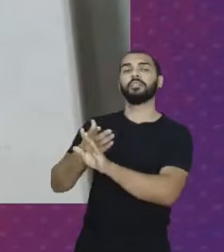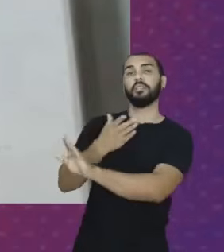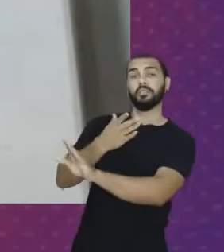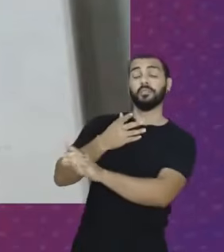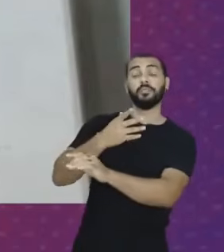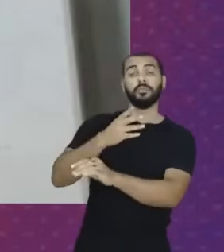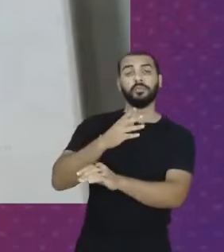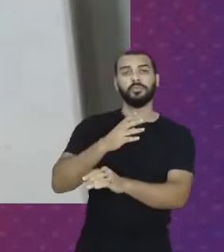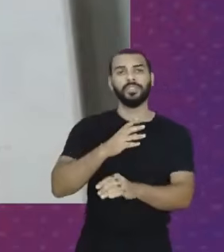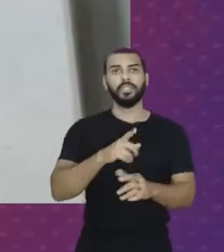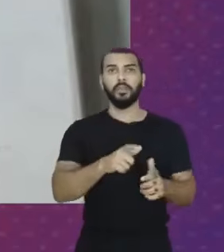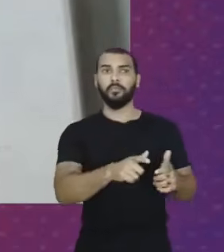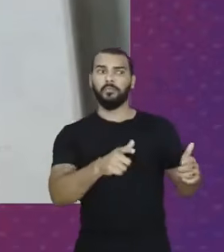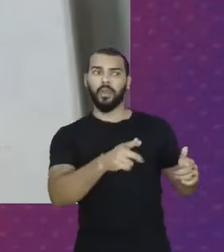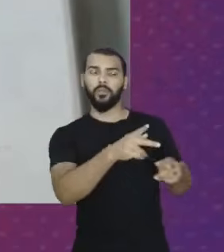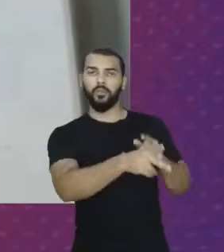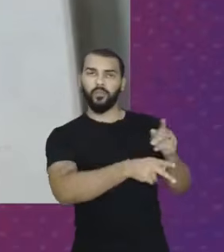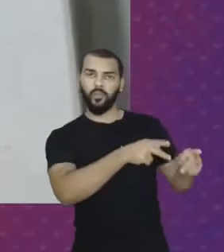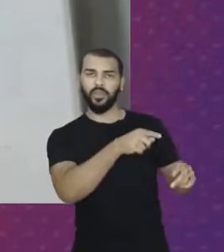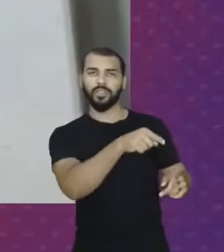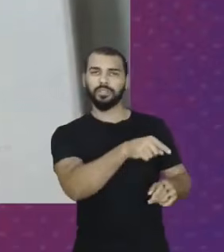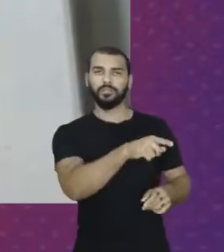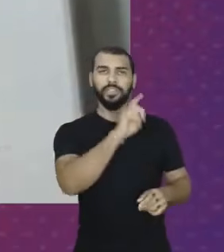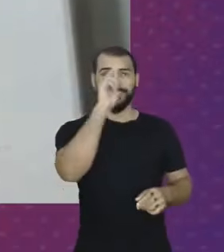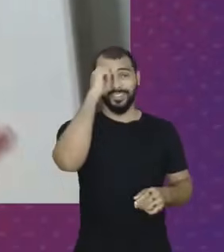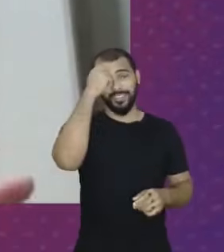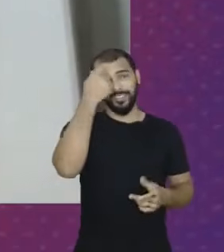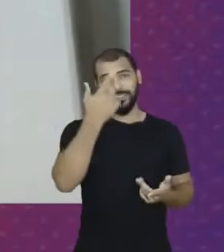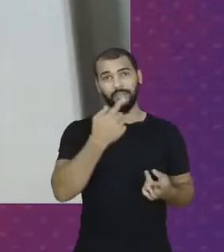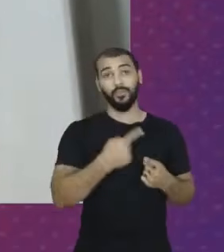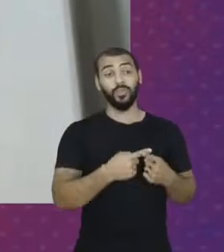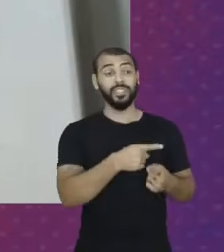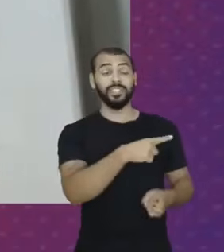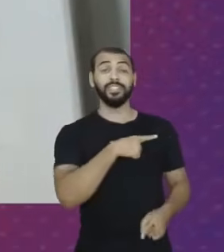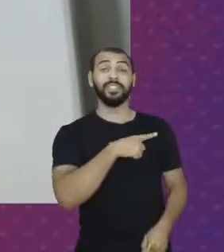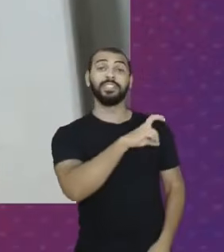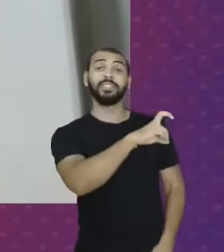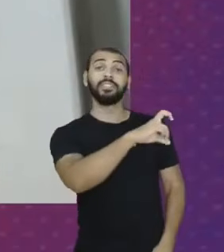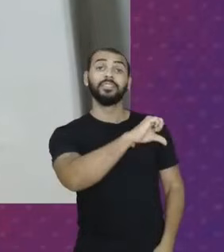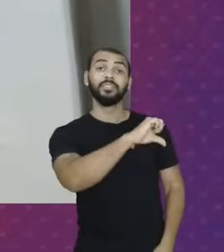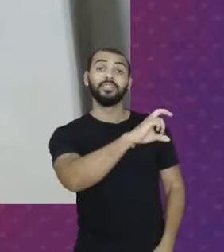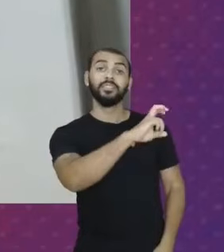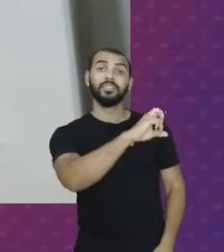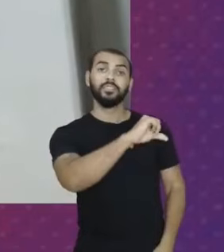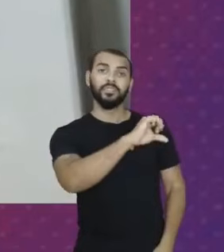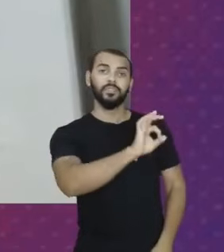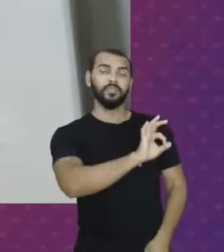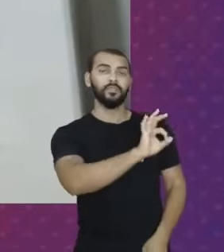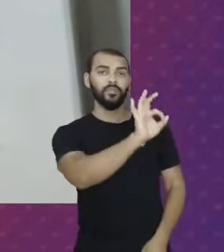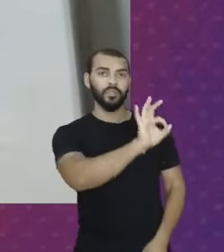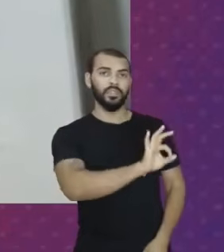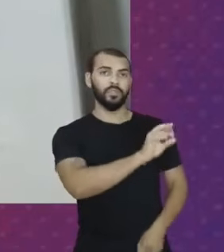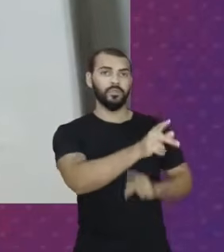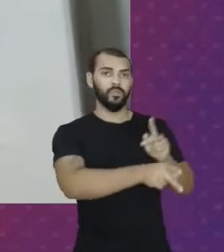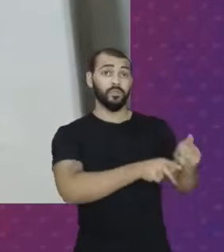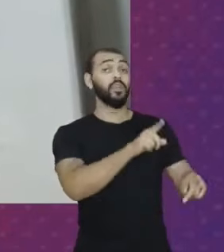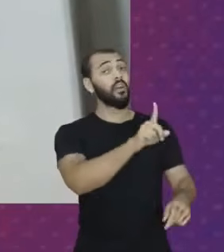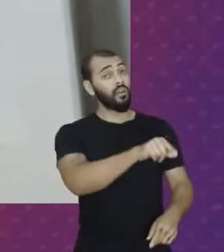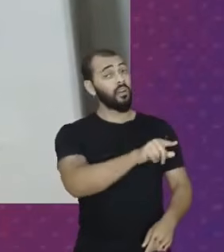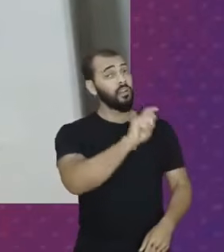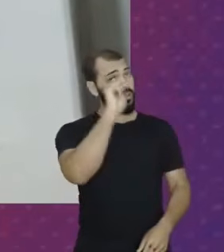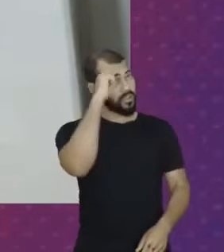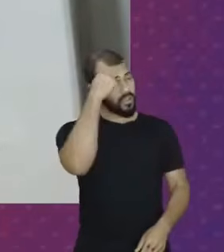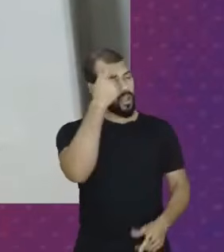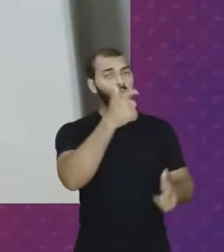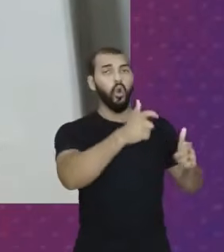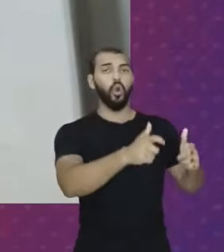negra. Mato Grosso e o município de Sinop tem mais de 50% da sua população como população negra, e